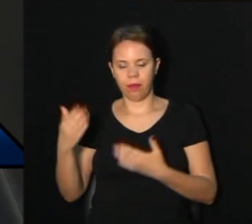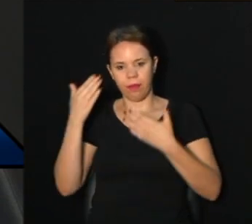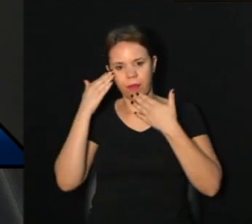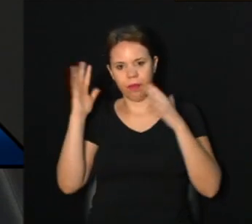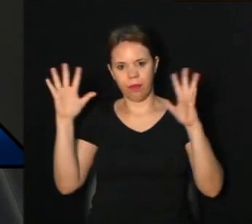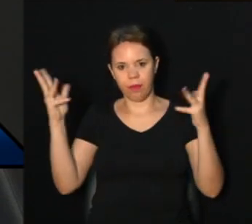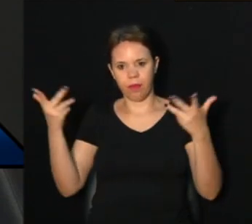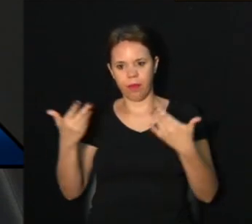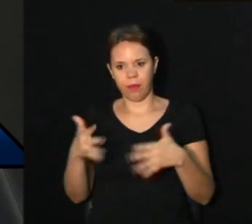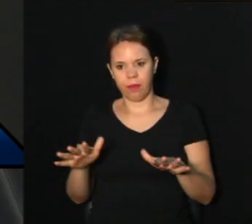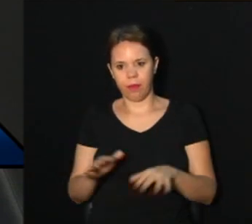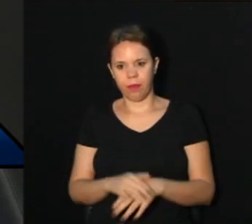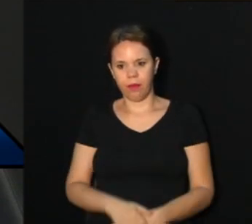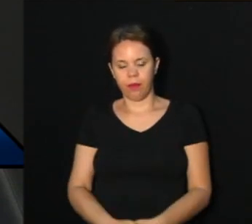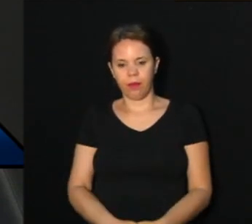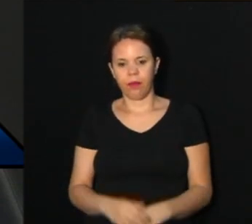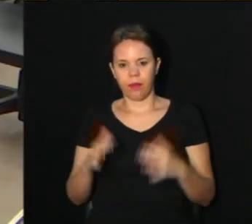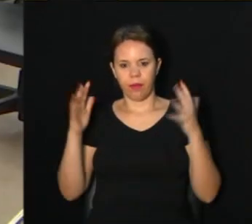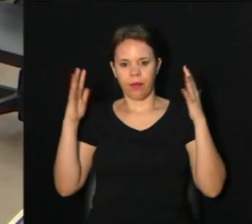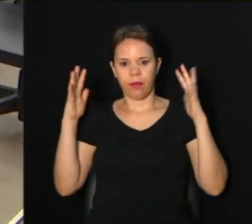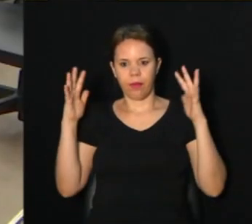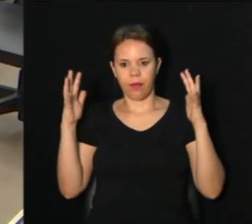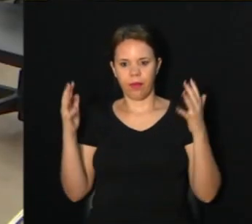obrigado a todos.